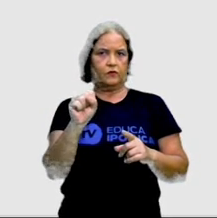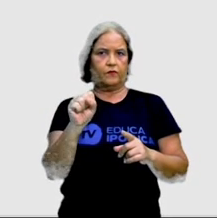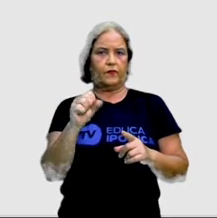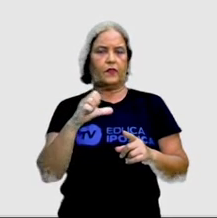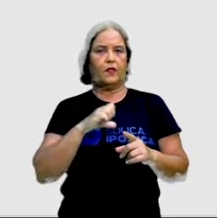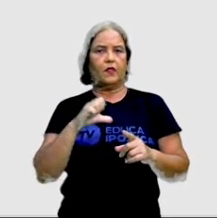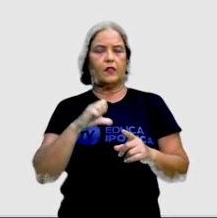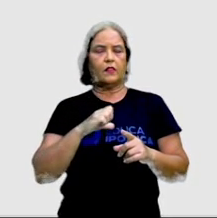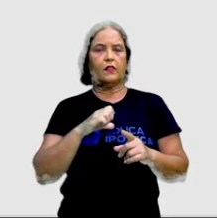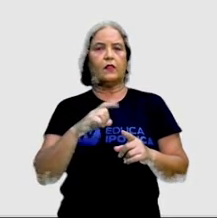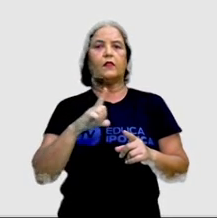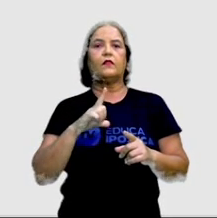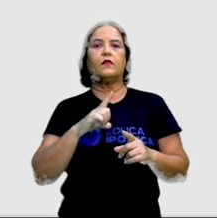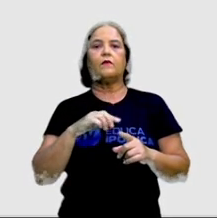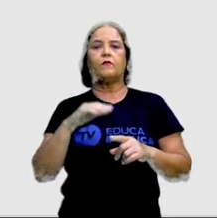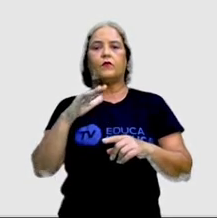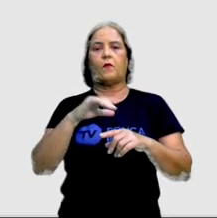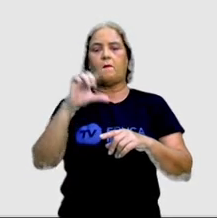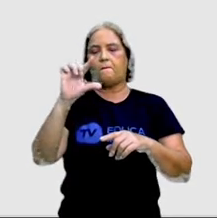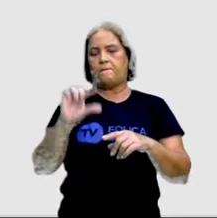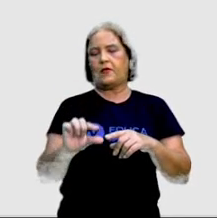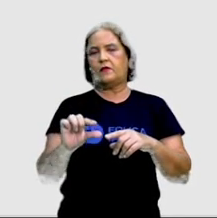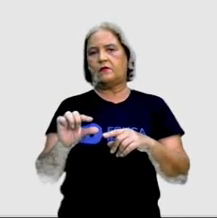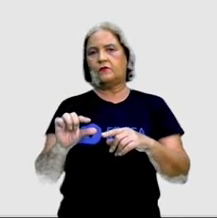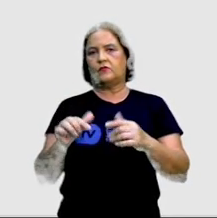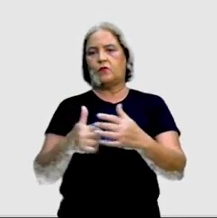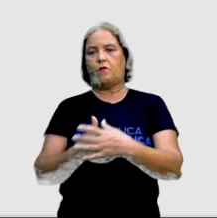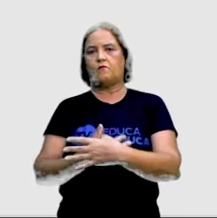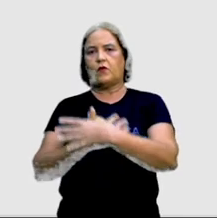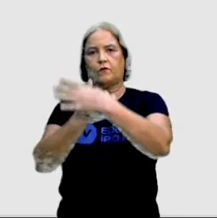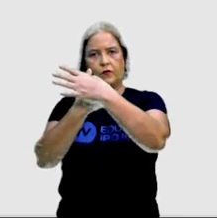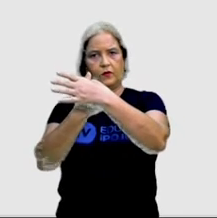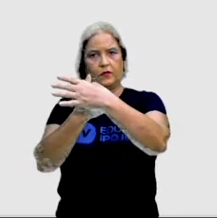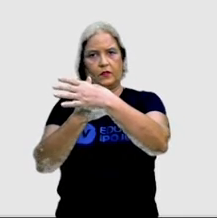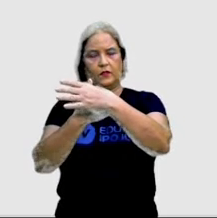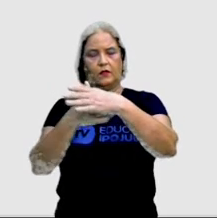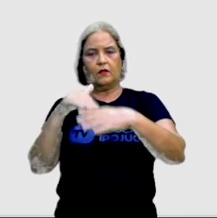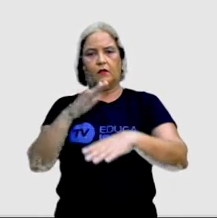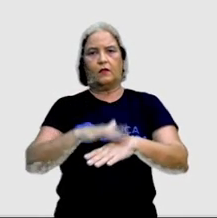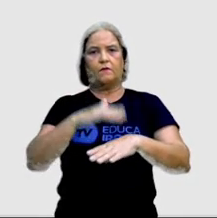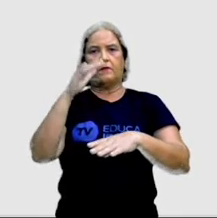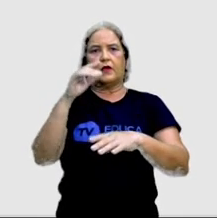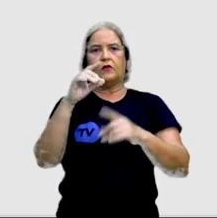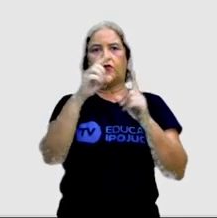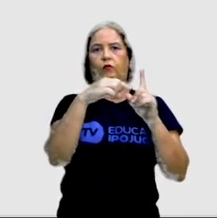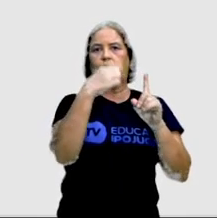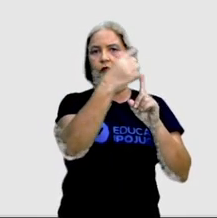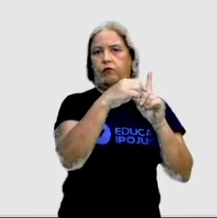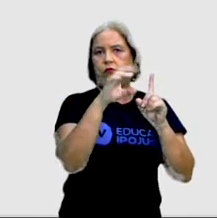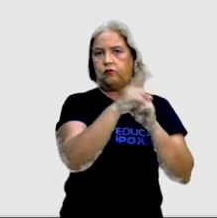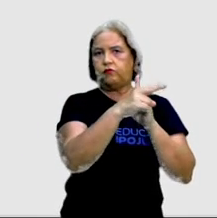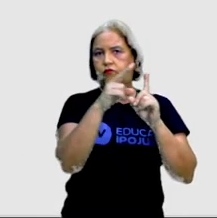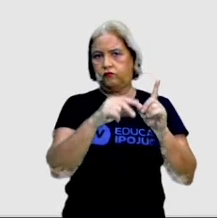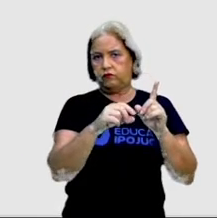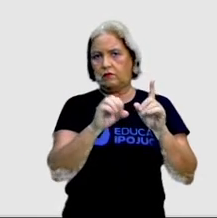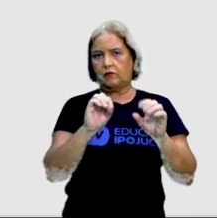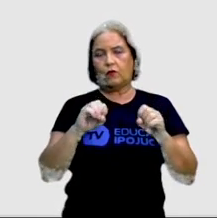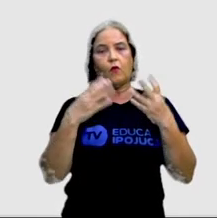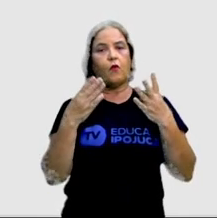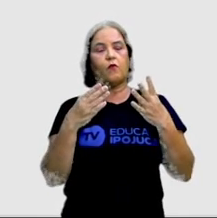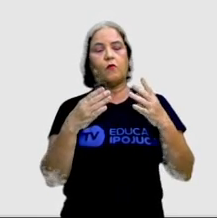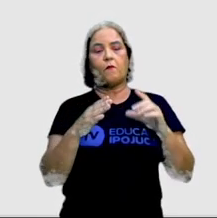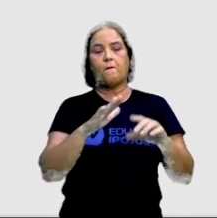nós temos - borboleta e mais cataventos e o mais